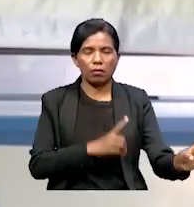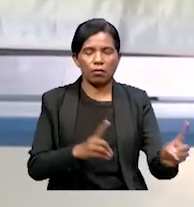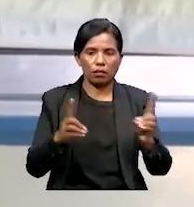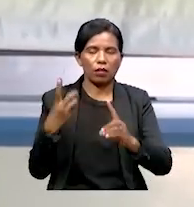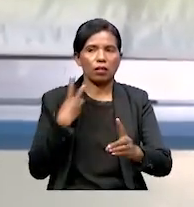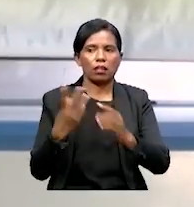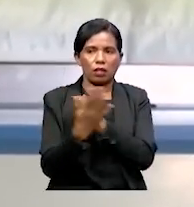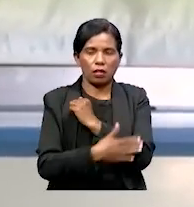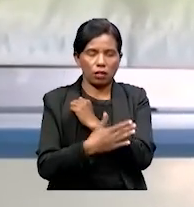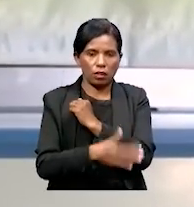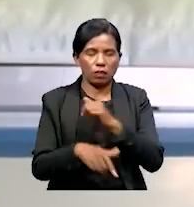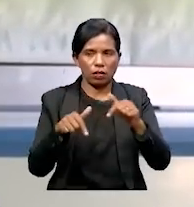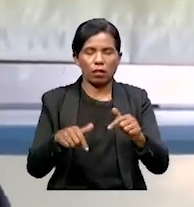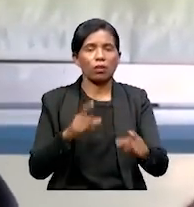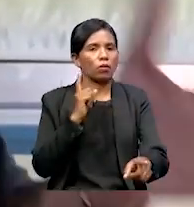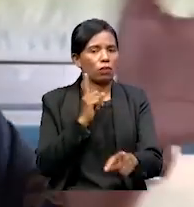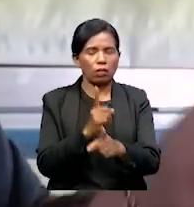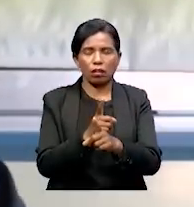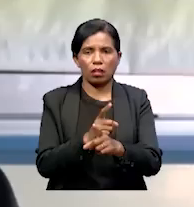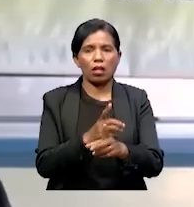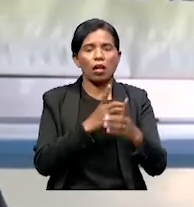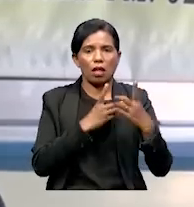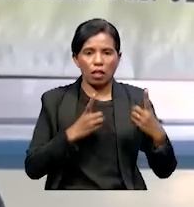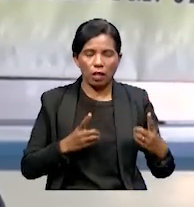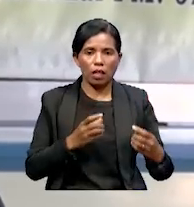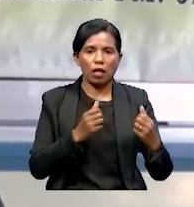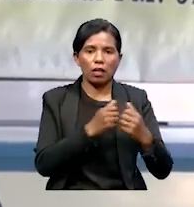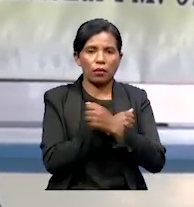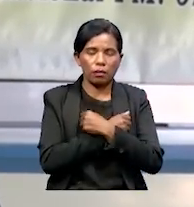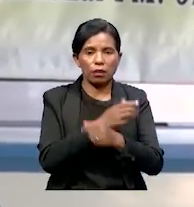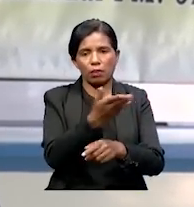na saúde. Lo los la bela existe. Hadomi mi jovem ser de aquilo.